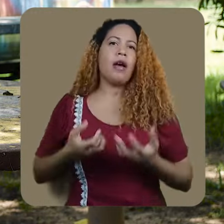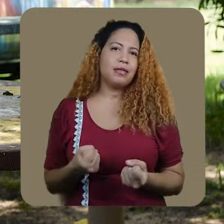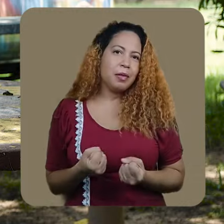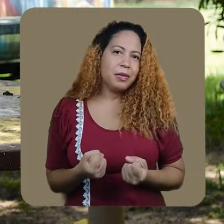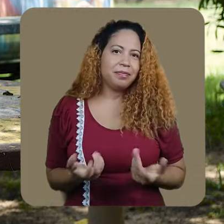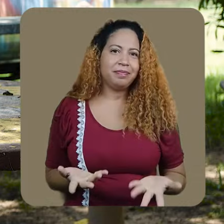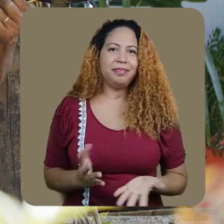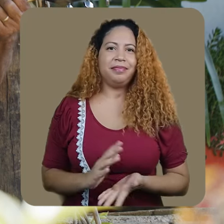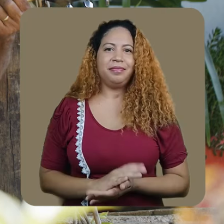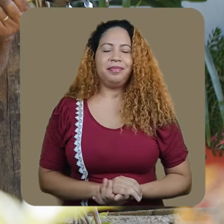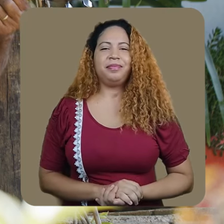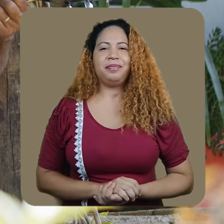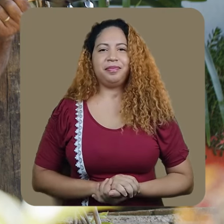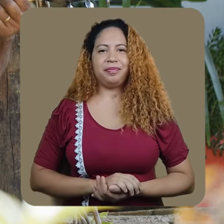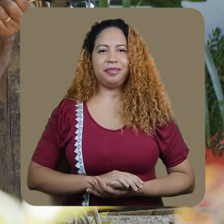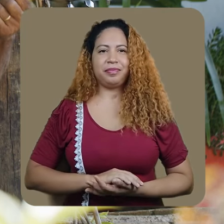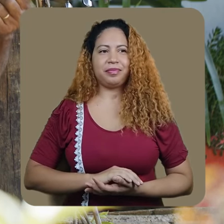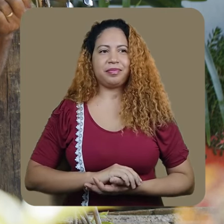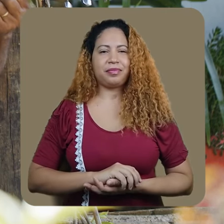nos receber.